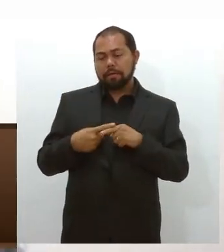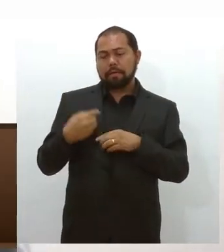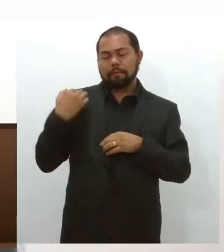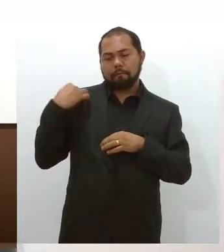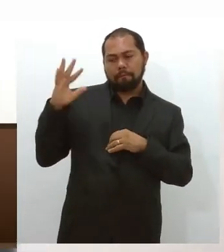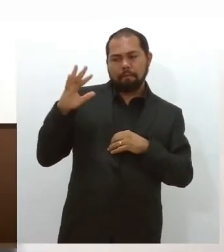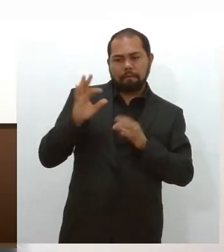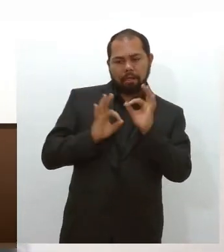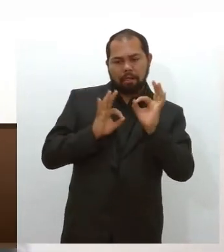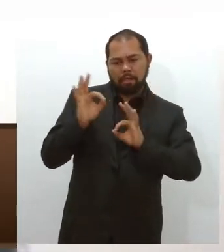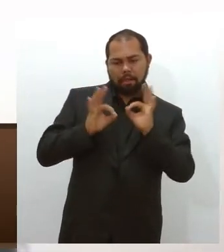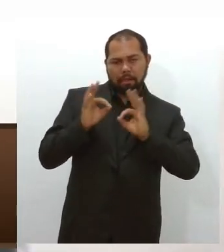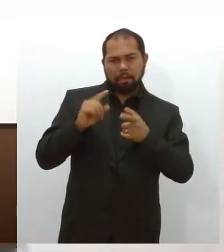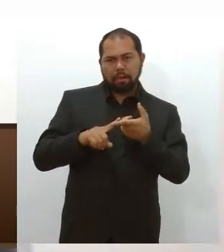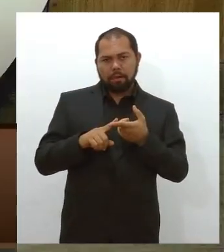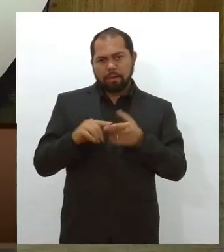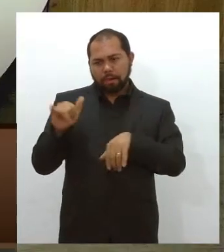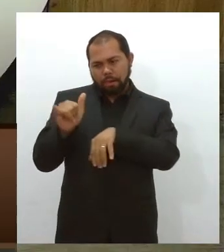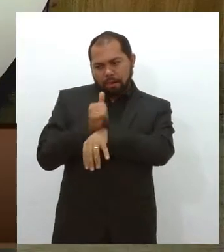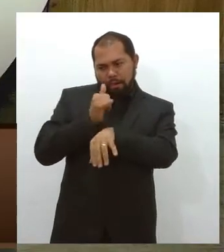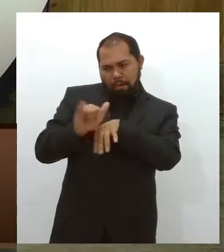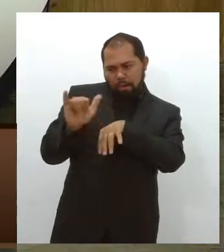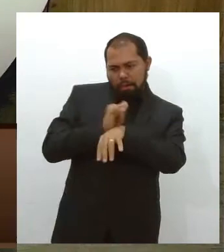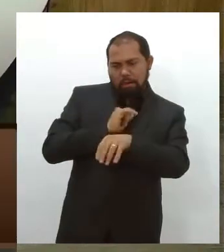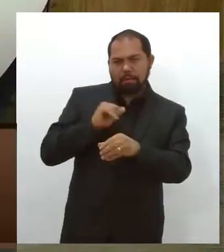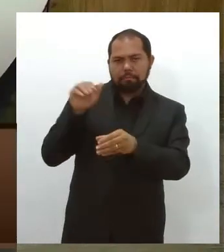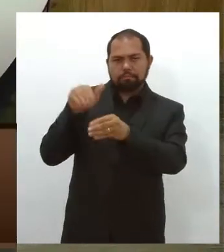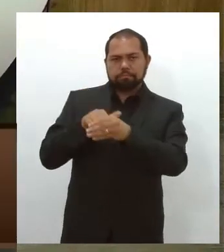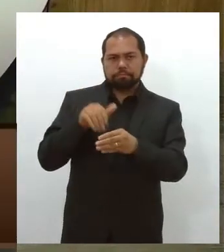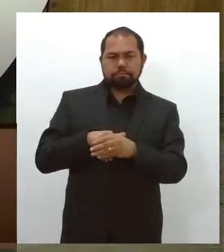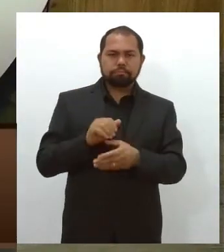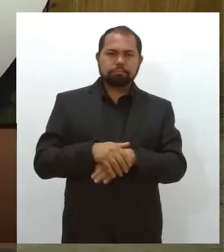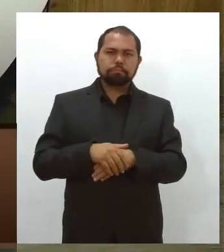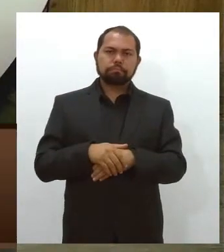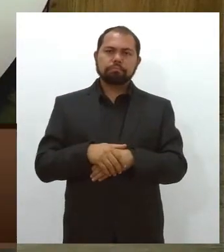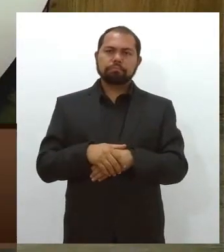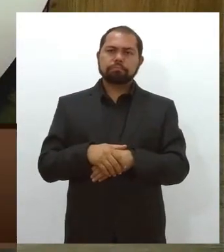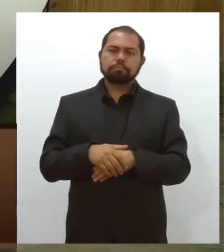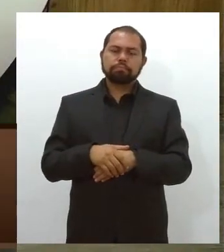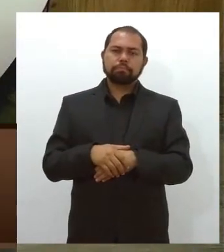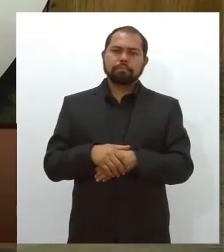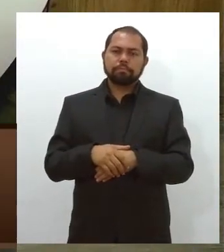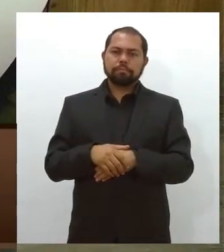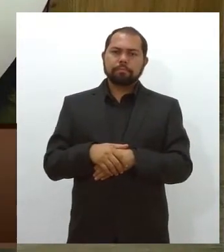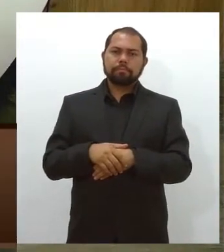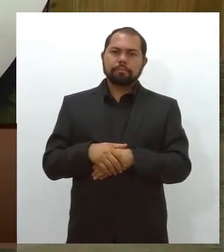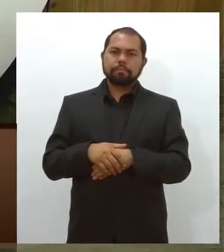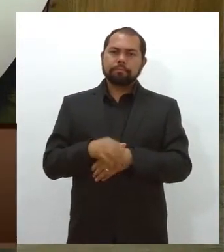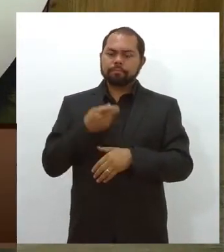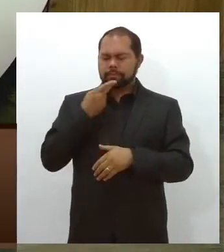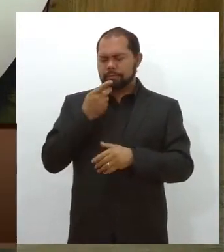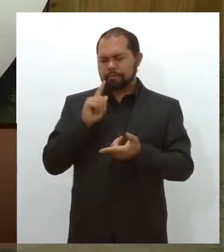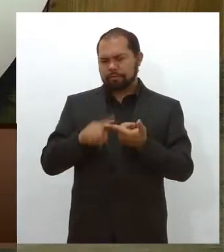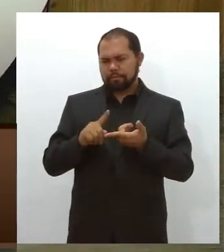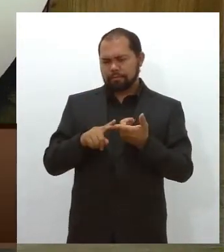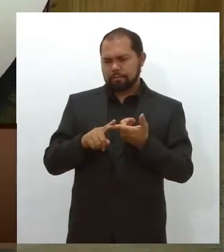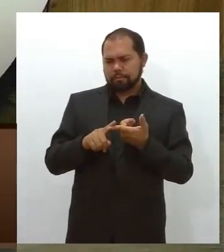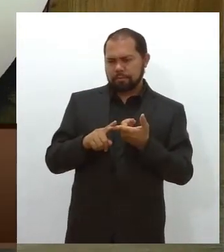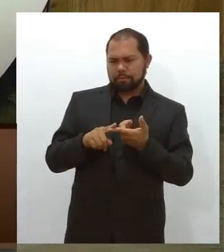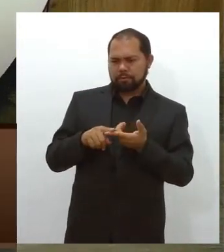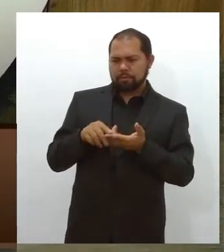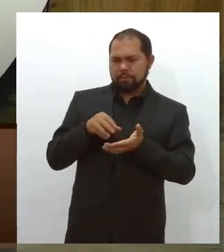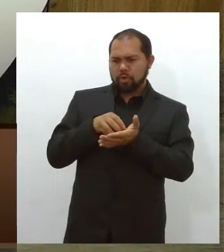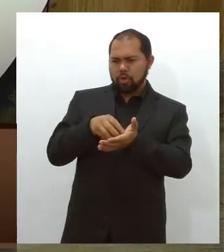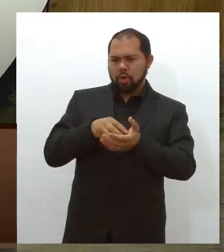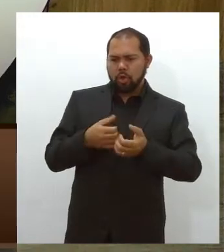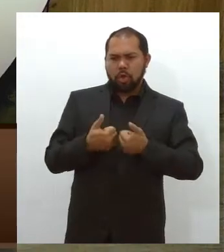na estratégia eleitoral. Ontem você falava aqui com a gente sobre a questão do transporte das urnas, né, dos preparativos aí, e a gente vai aproveitar e